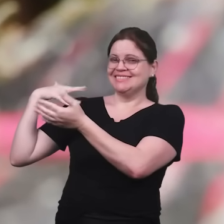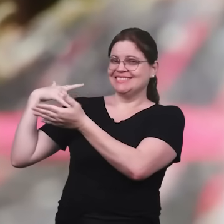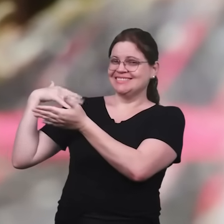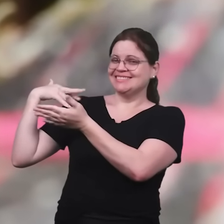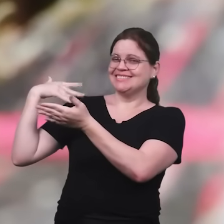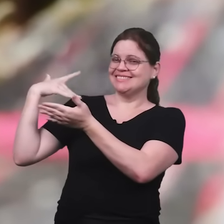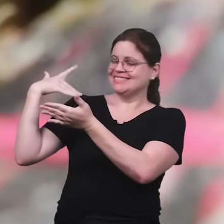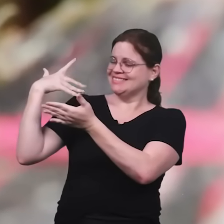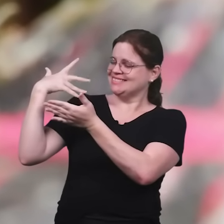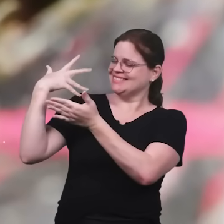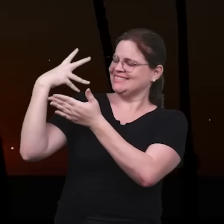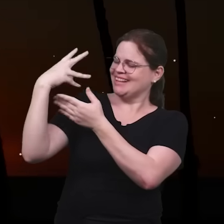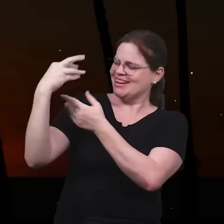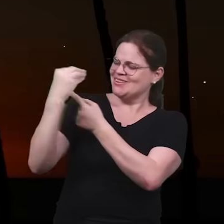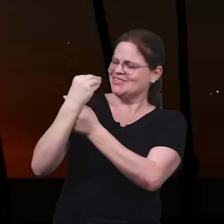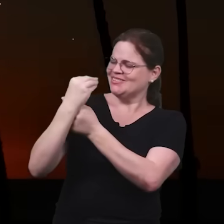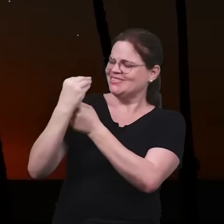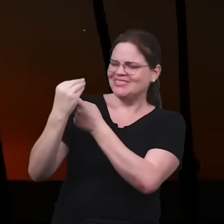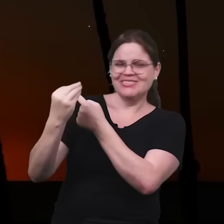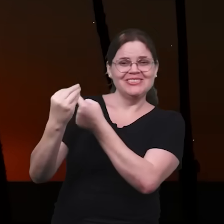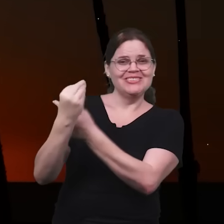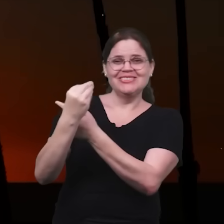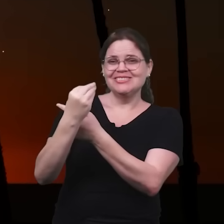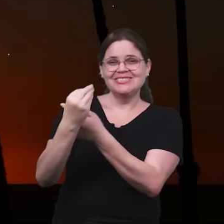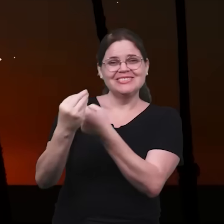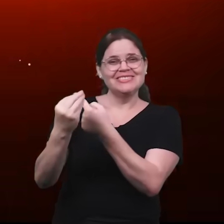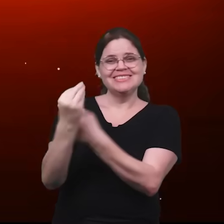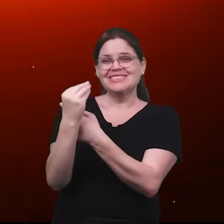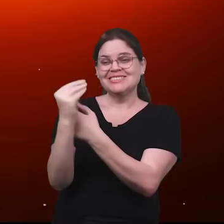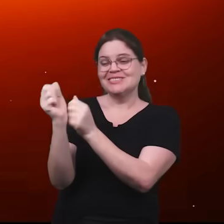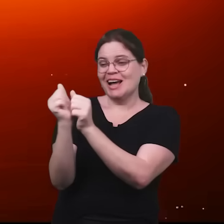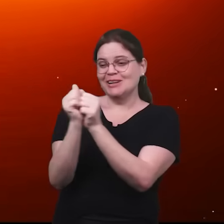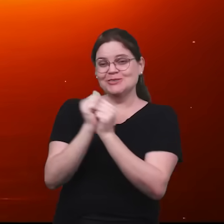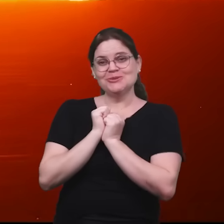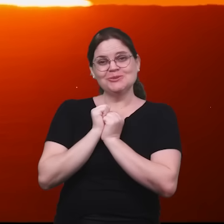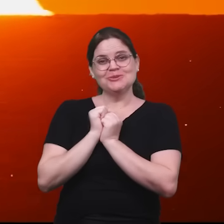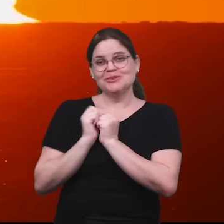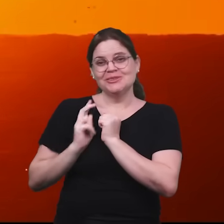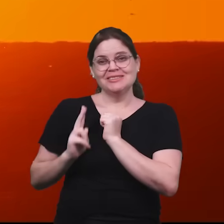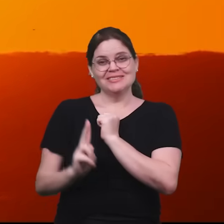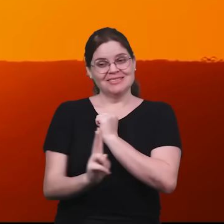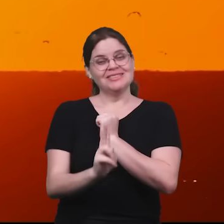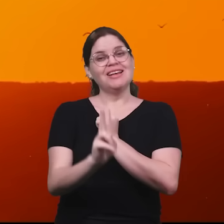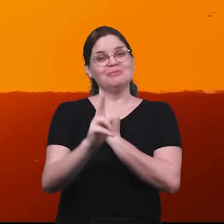cuidou, hoje sempre comigo estará.